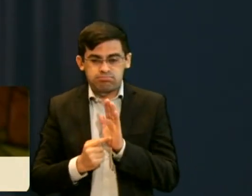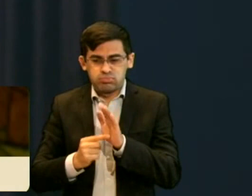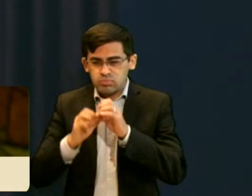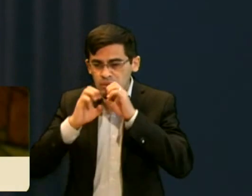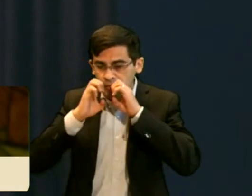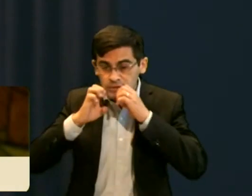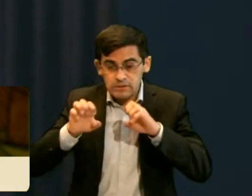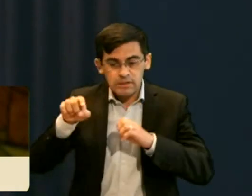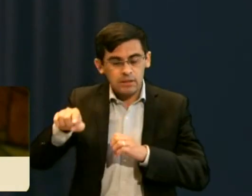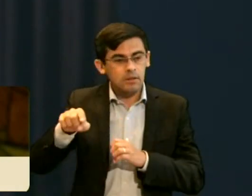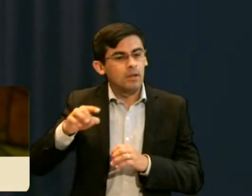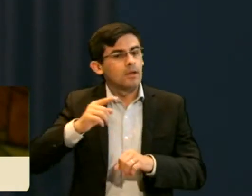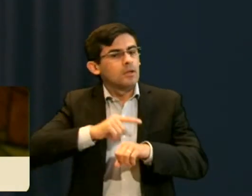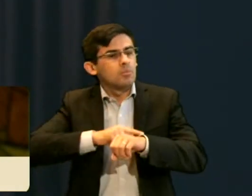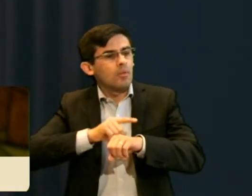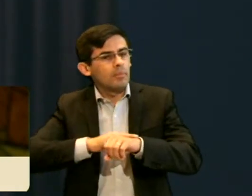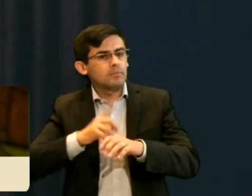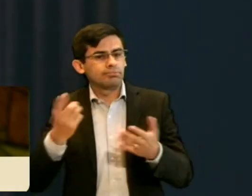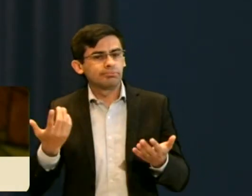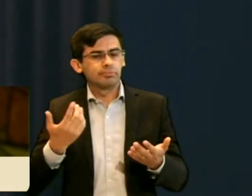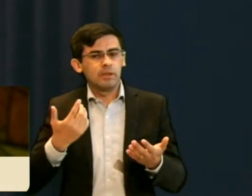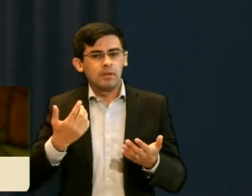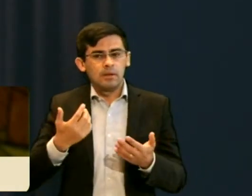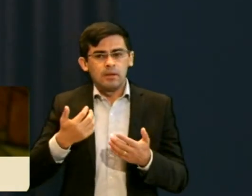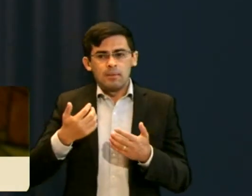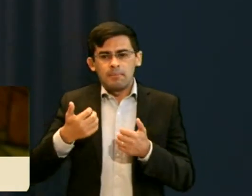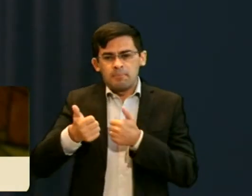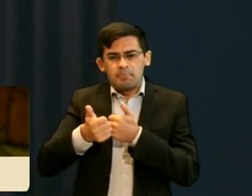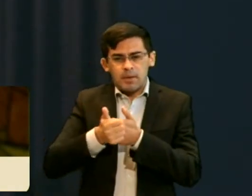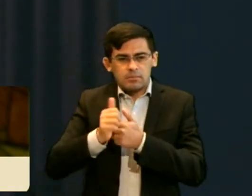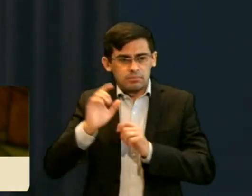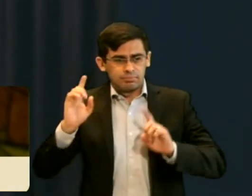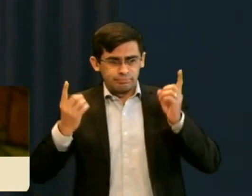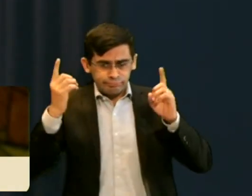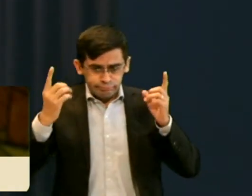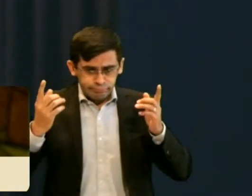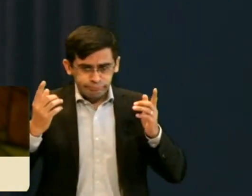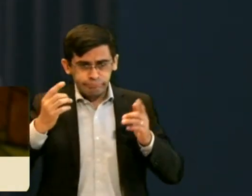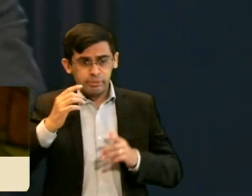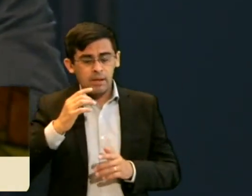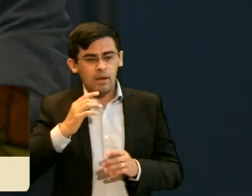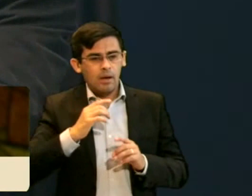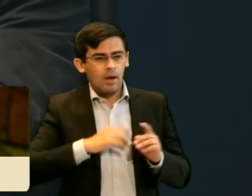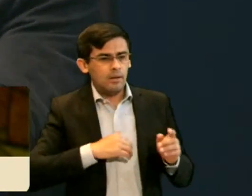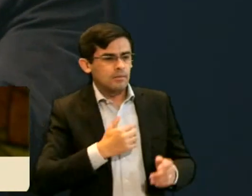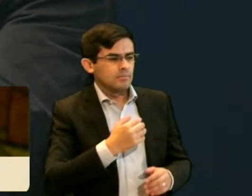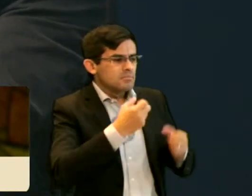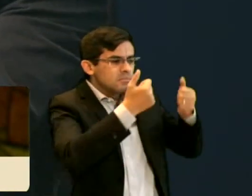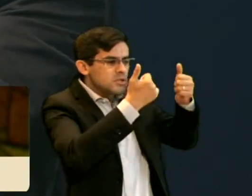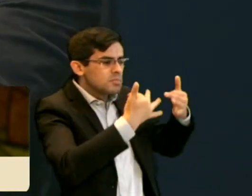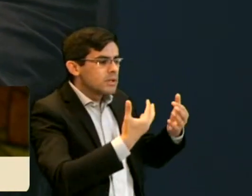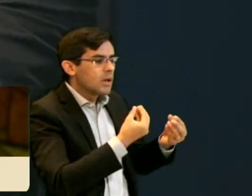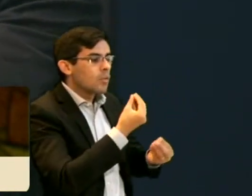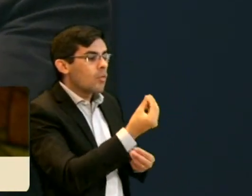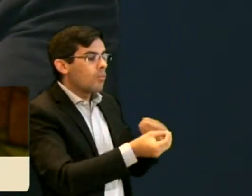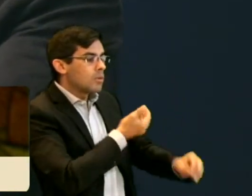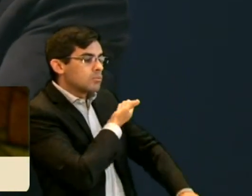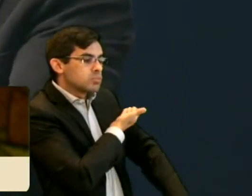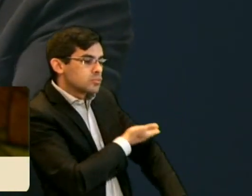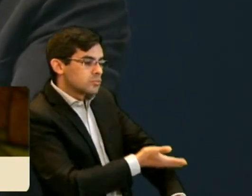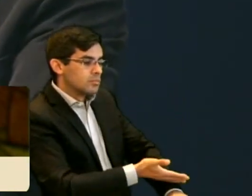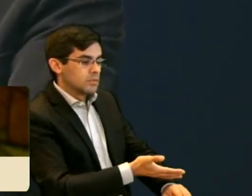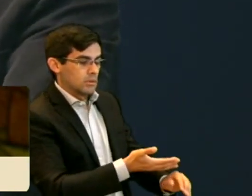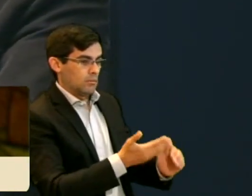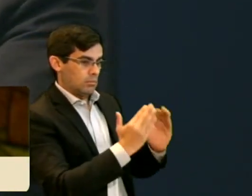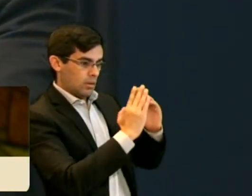e ele em determinado momento, eu lembro, estava perto do carnaval, e ele falou assim, me explica como que é o costume de